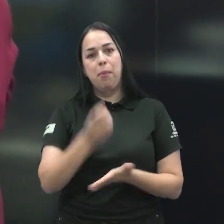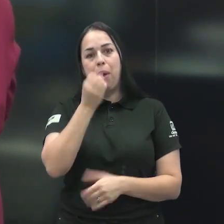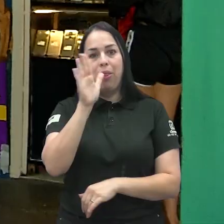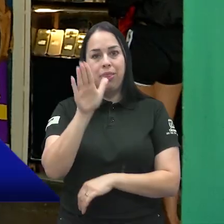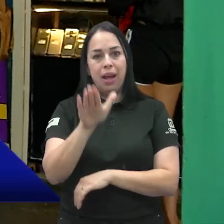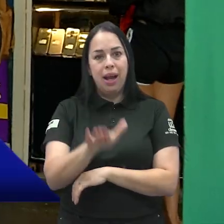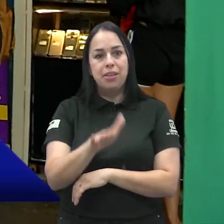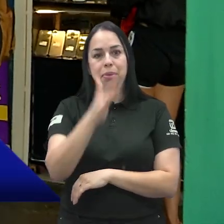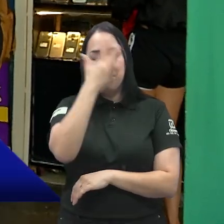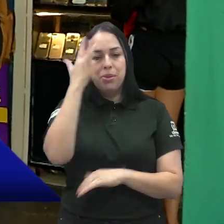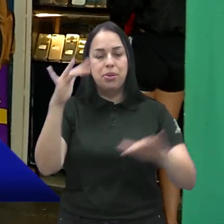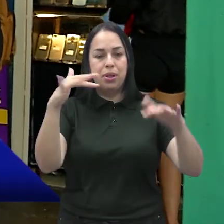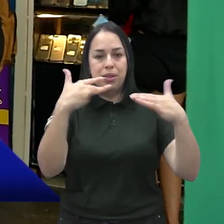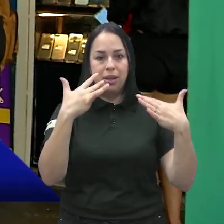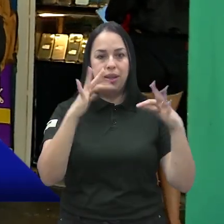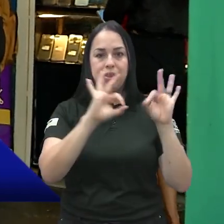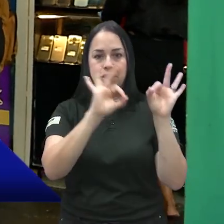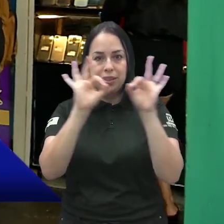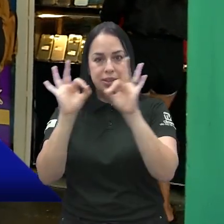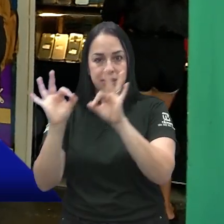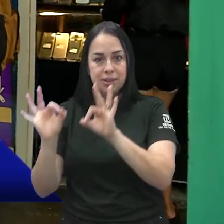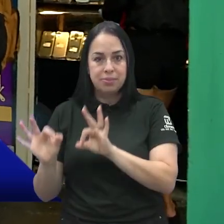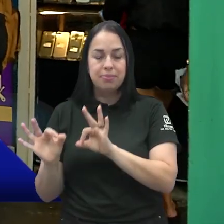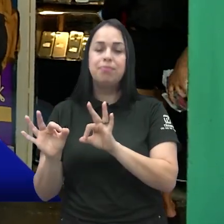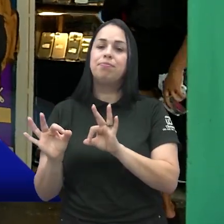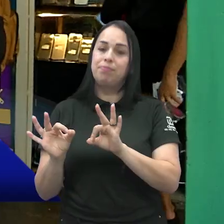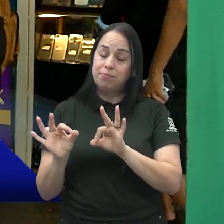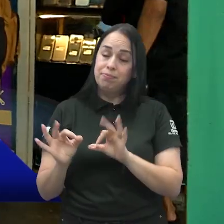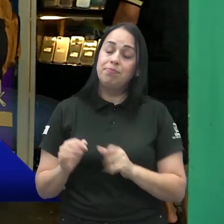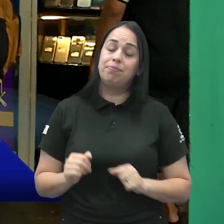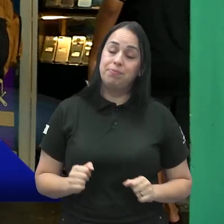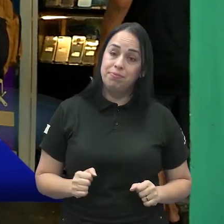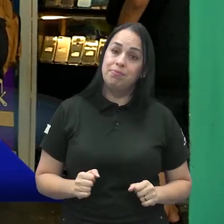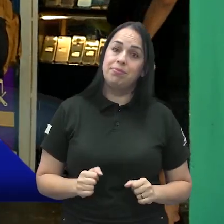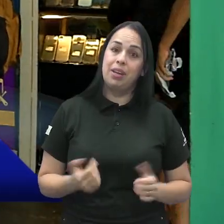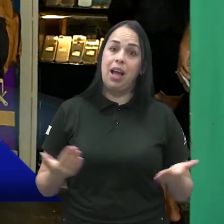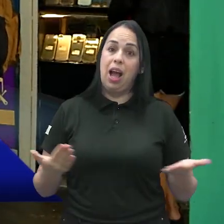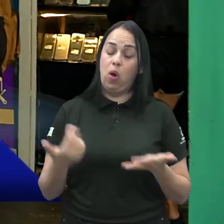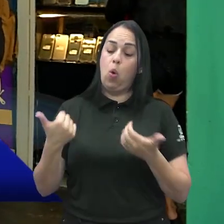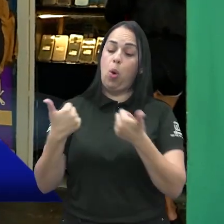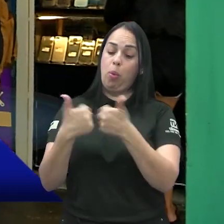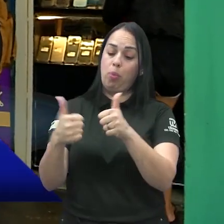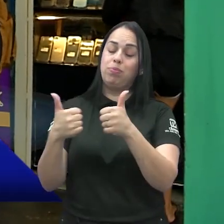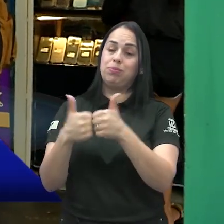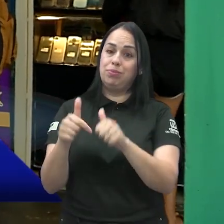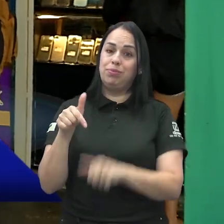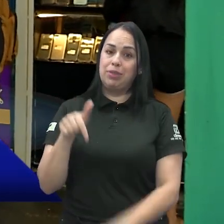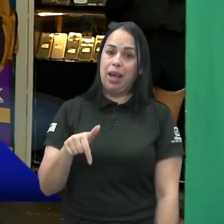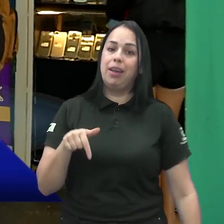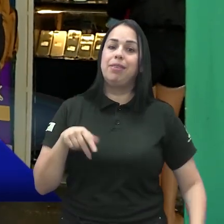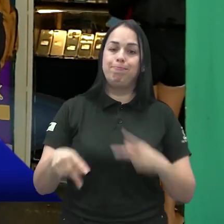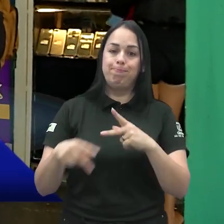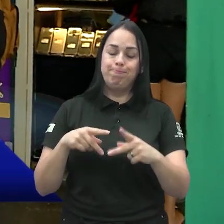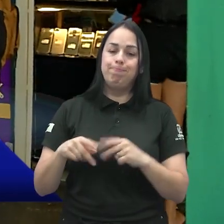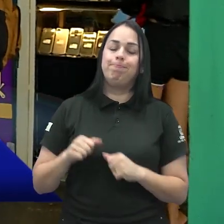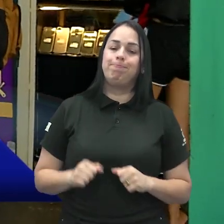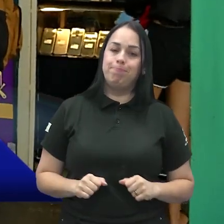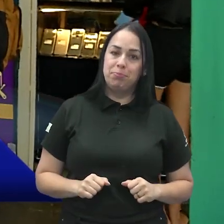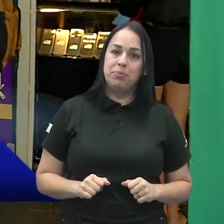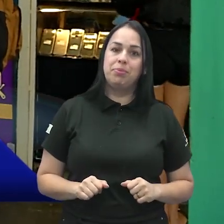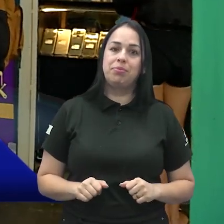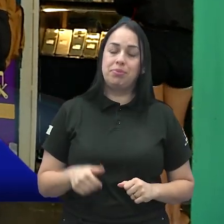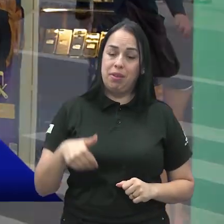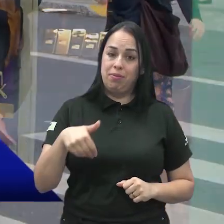Exatamente, Ju. Boa tarde para você, boa tarde para todo mundo que acompanha a gente no Boletim Legislativo. A passagem de ônibus aqui em São José